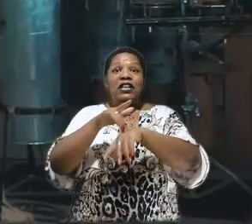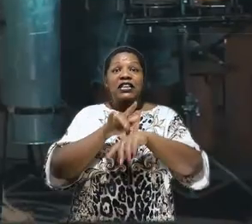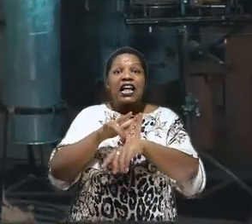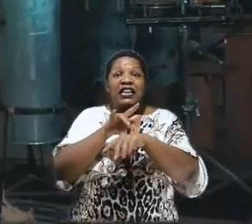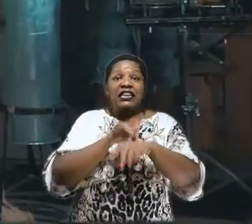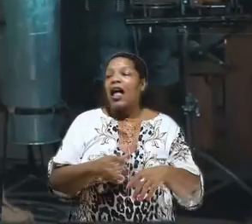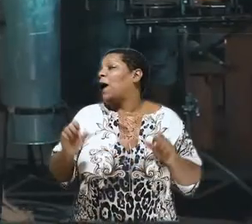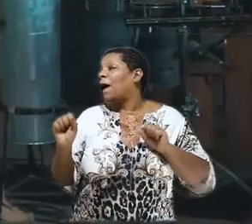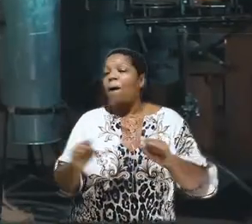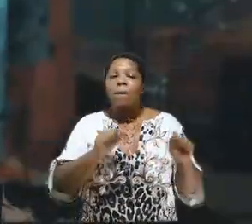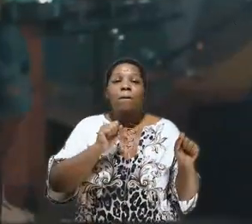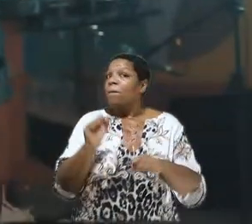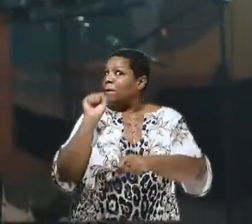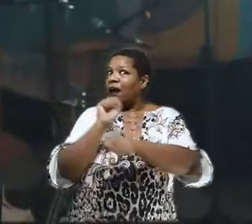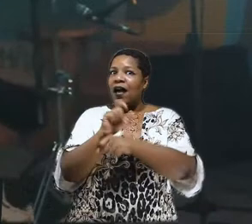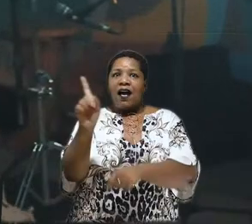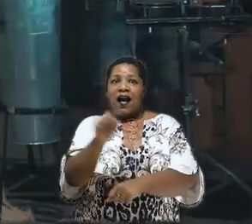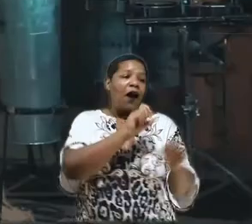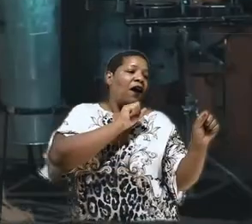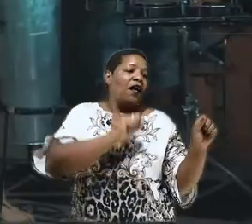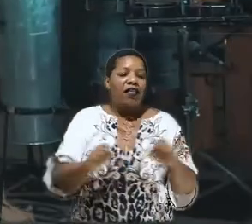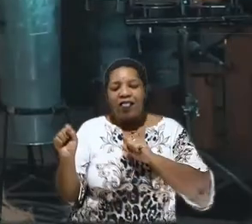sem falhar